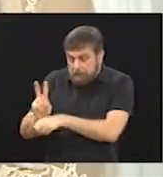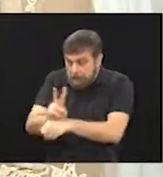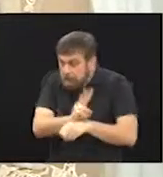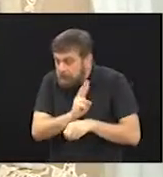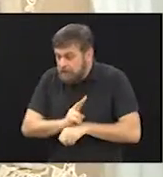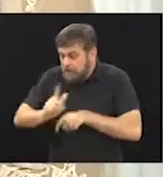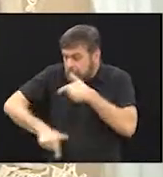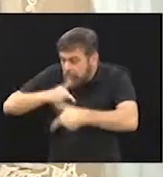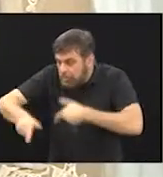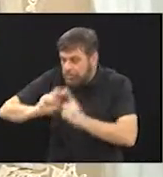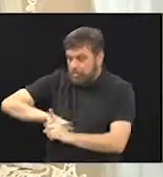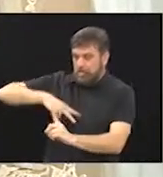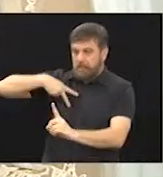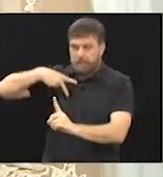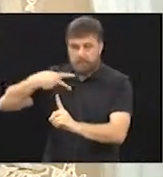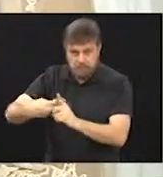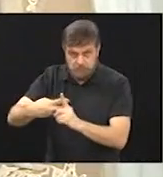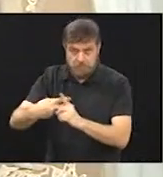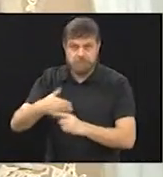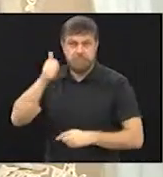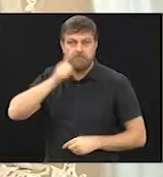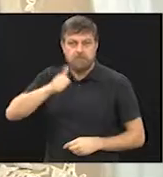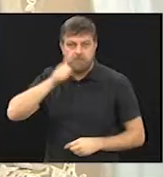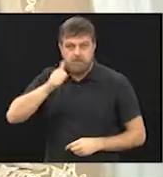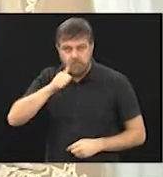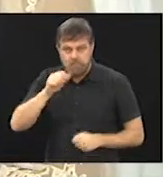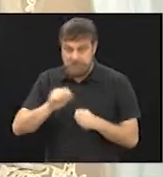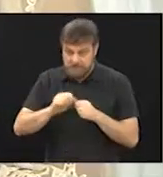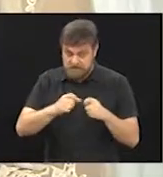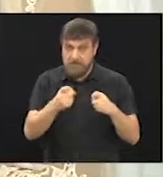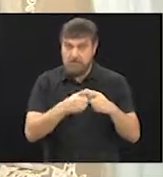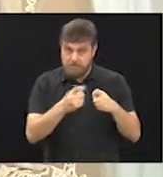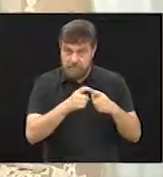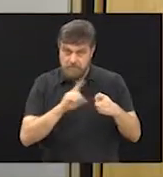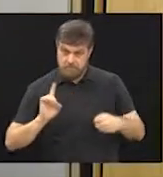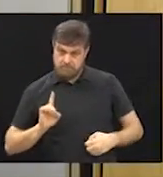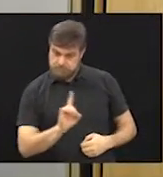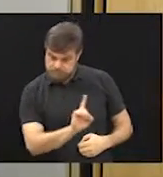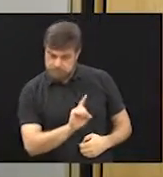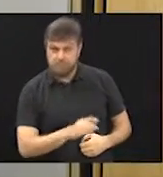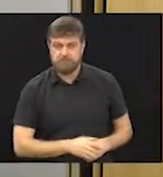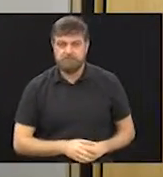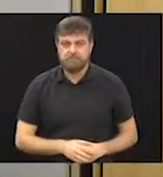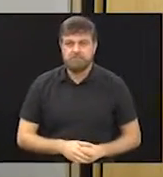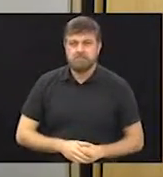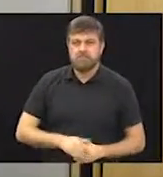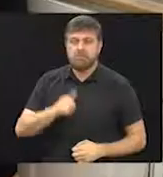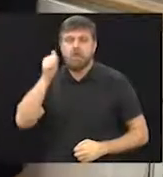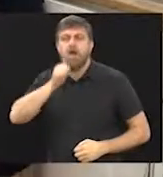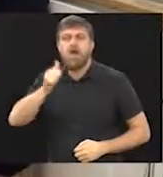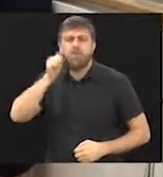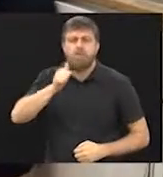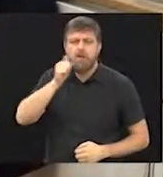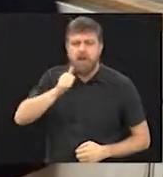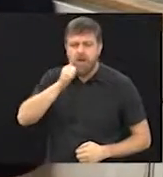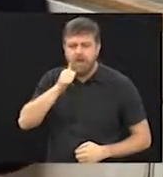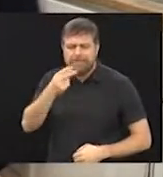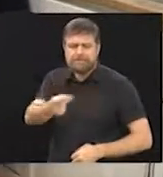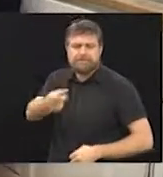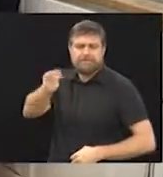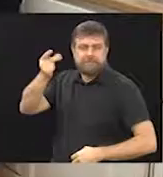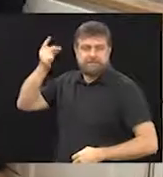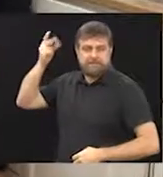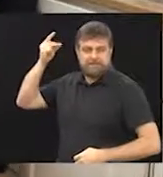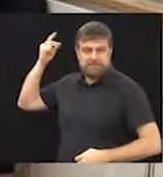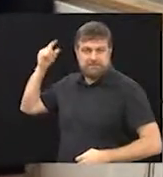muitas coisas ao mesmo tempo, e ela tem que manter seus exames sempre atualizados. A carga da mulher, anteriormente, ela